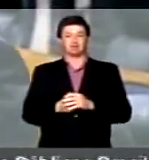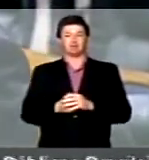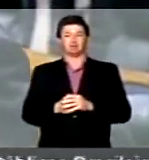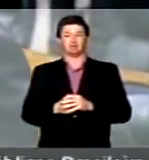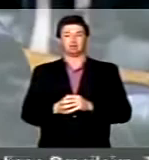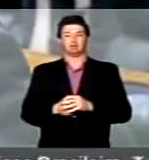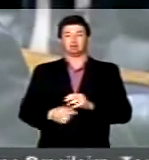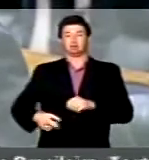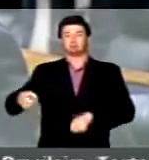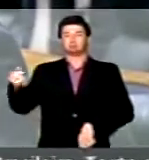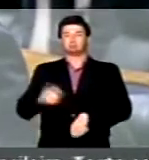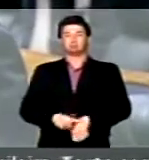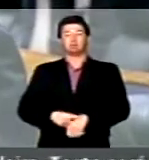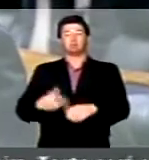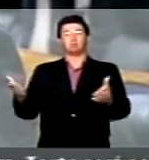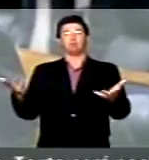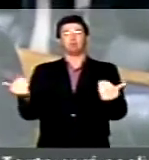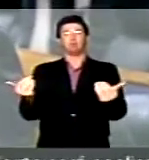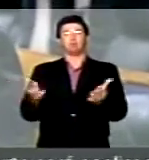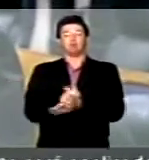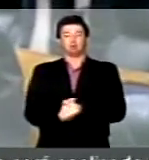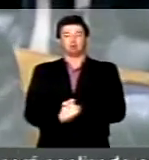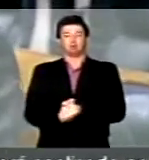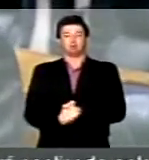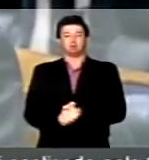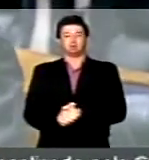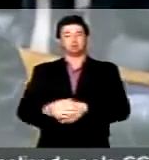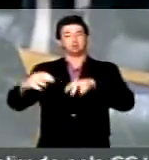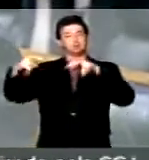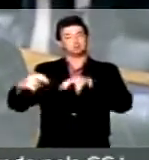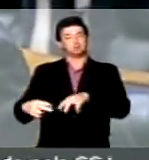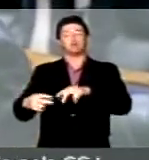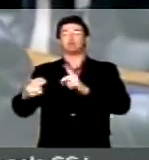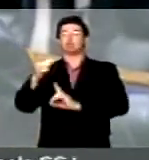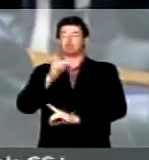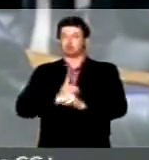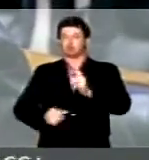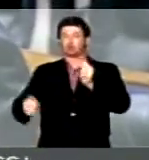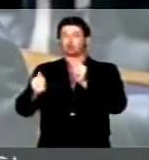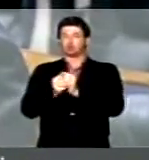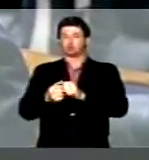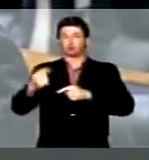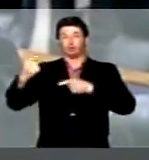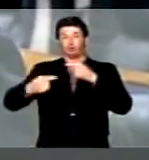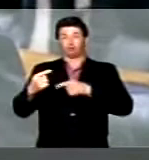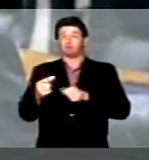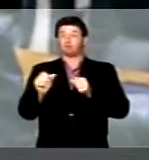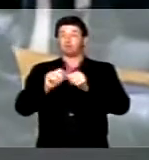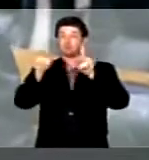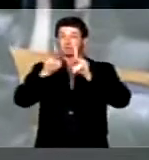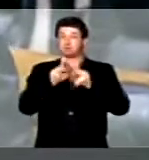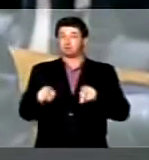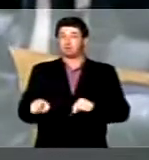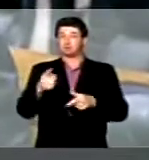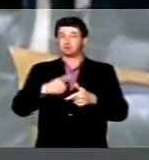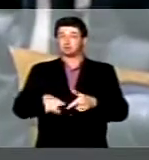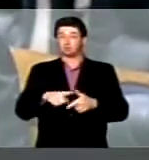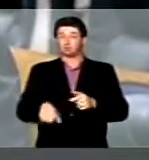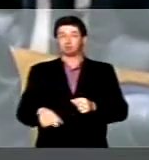que eles imediatamente sentem à mesa e dialoguem e pacifiquem essa